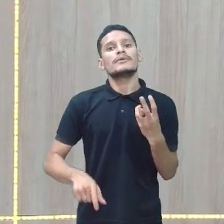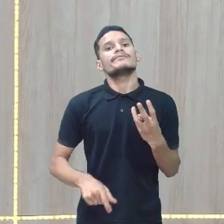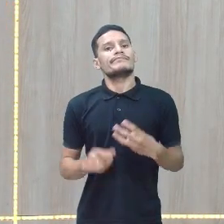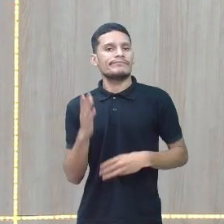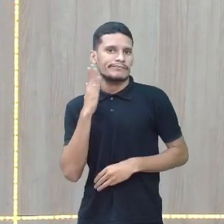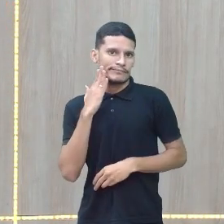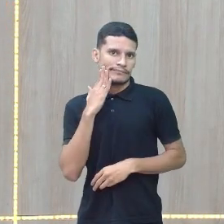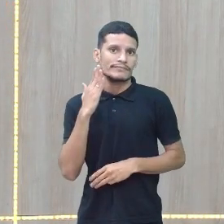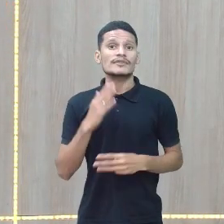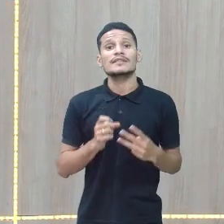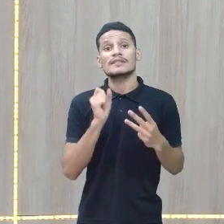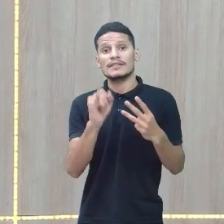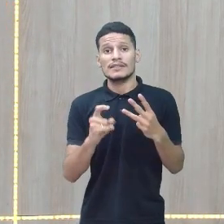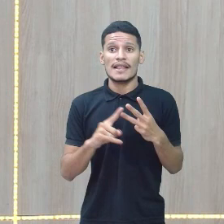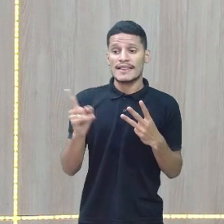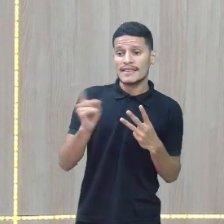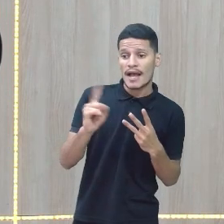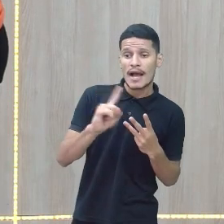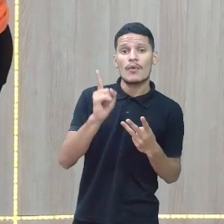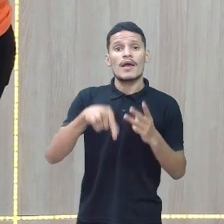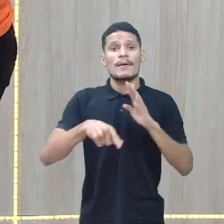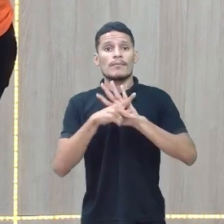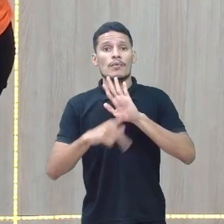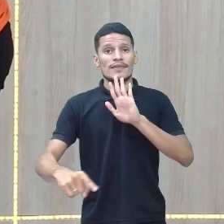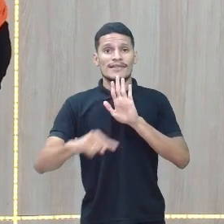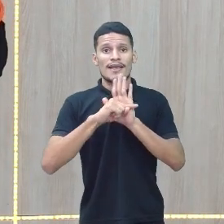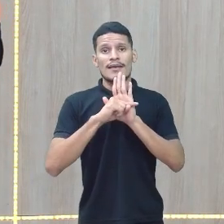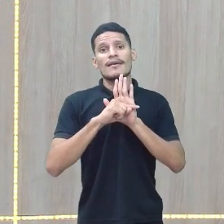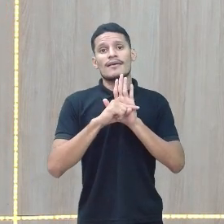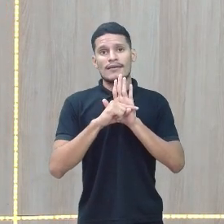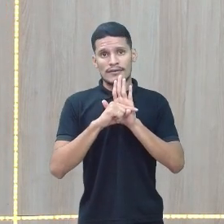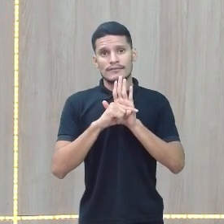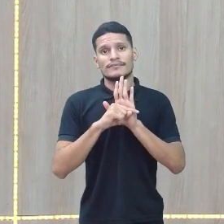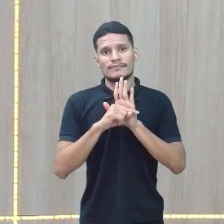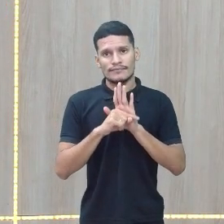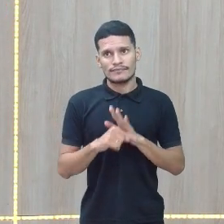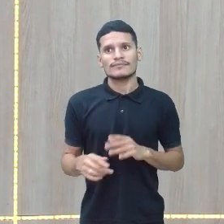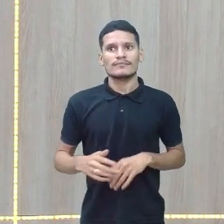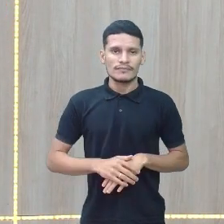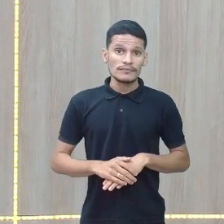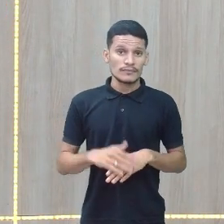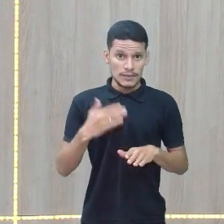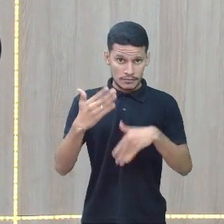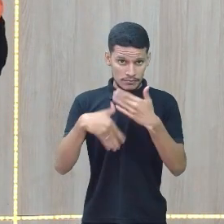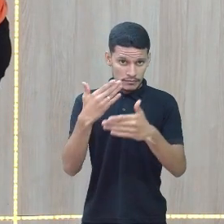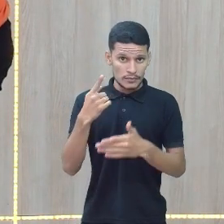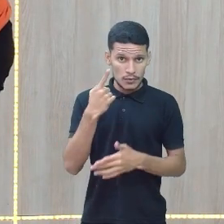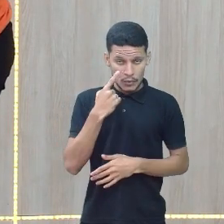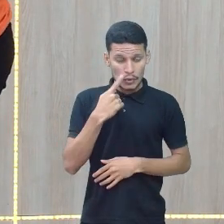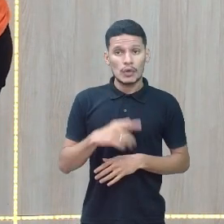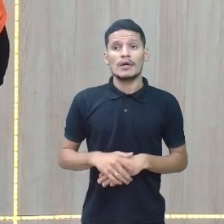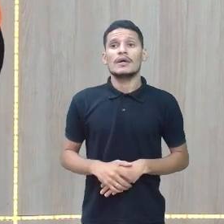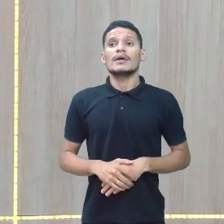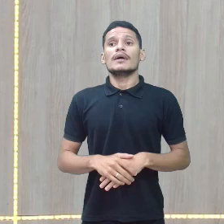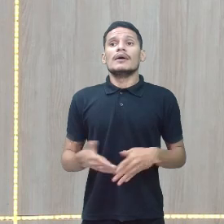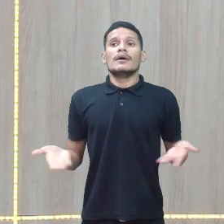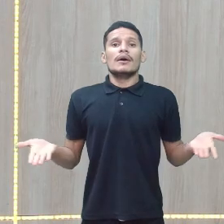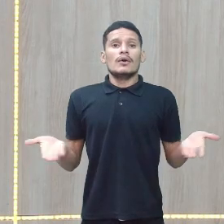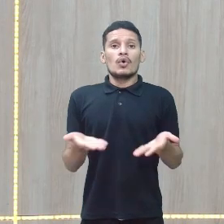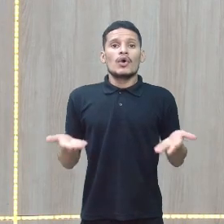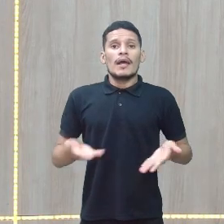não é? Quando não, nem representa de negação. Vamos avançando. E agora nós